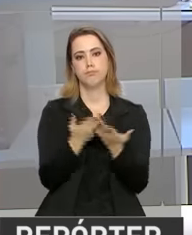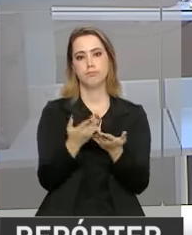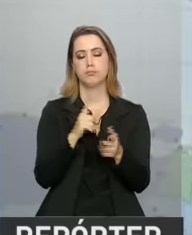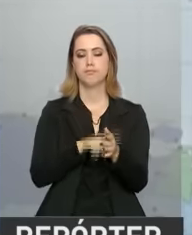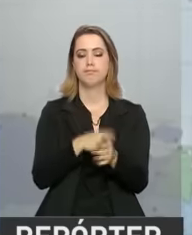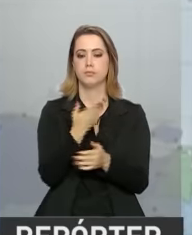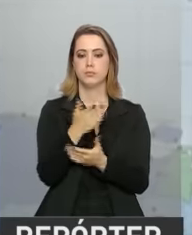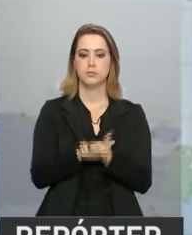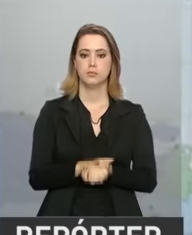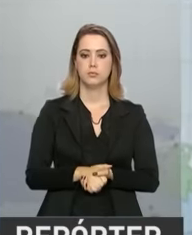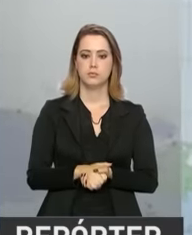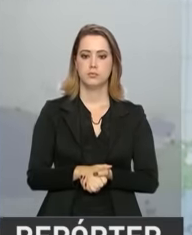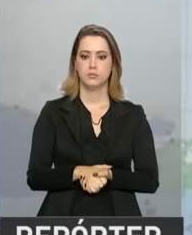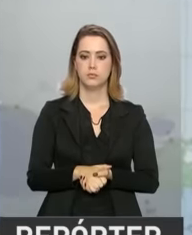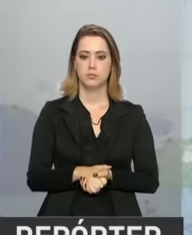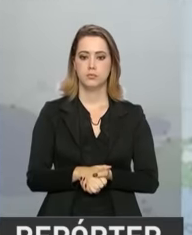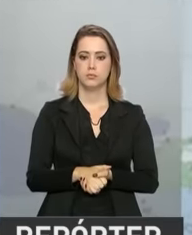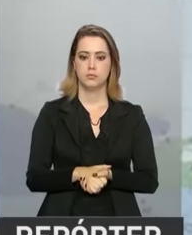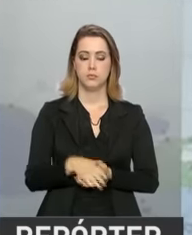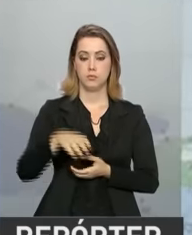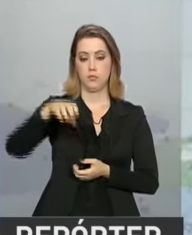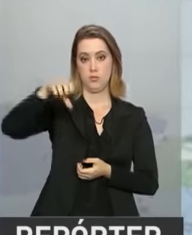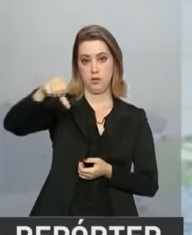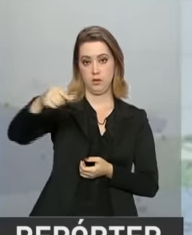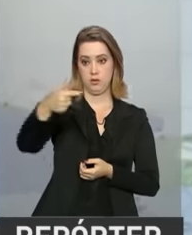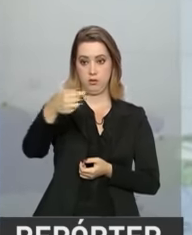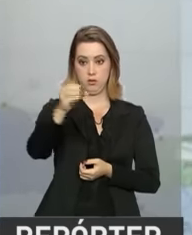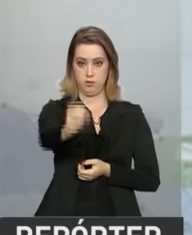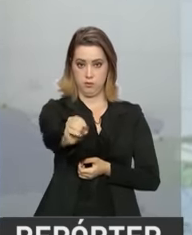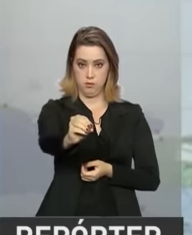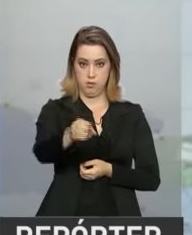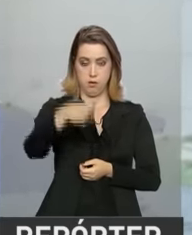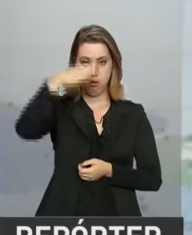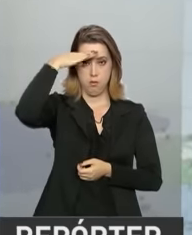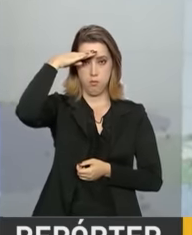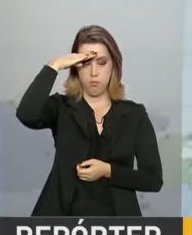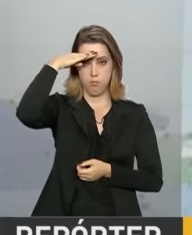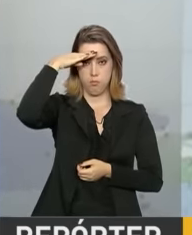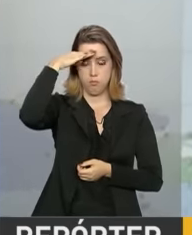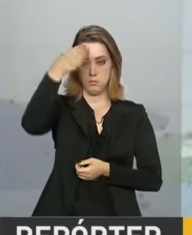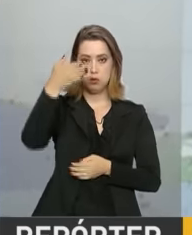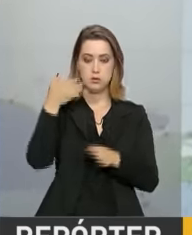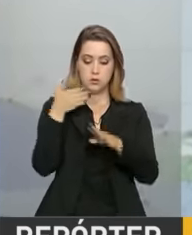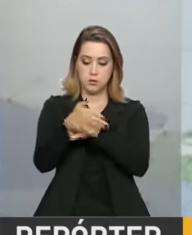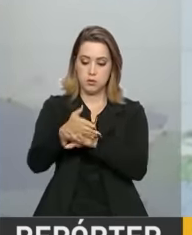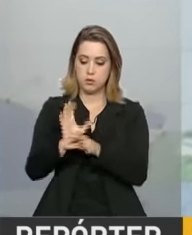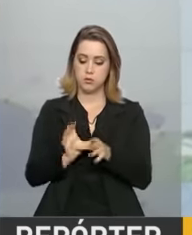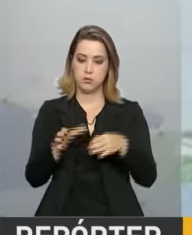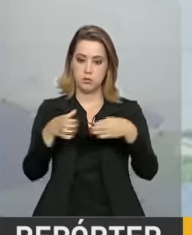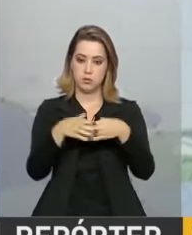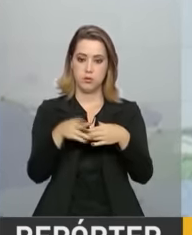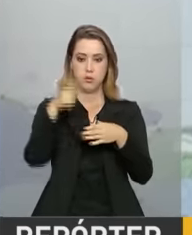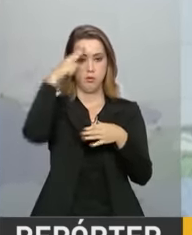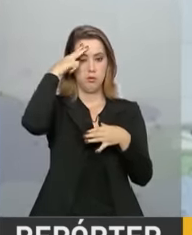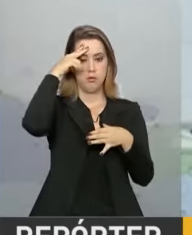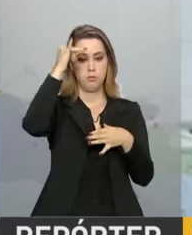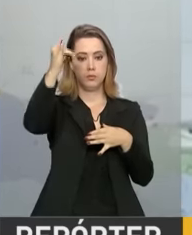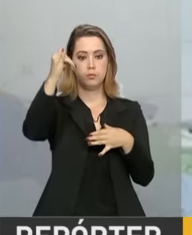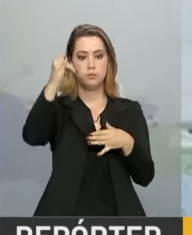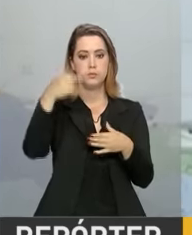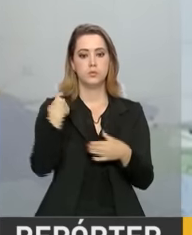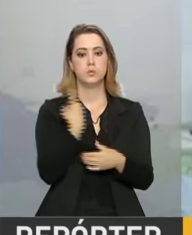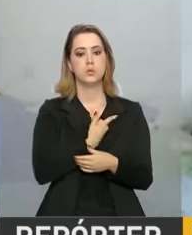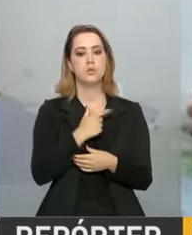momento. Dos 970 militares que compõem o contingente brasileiro aqui no Haiti, estamos